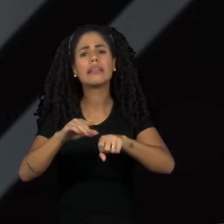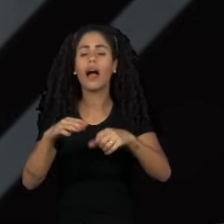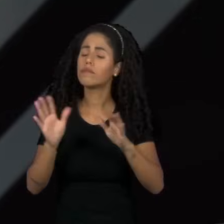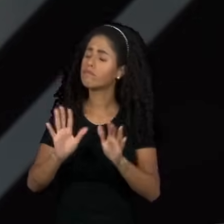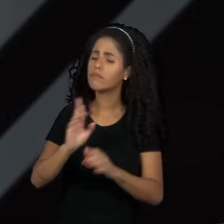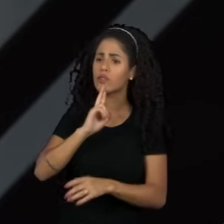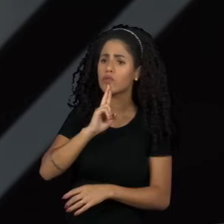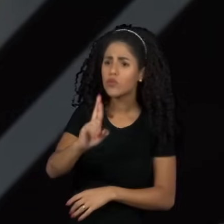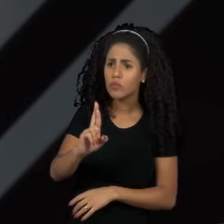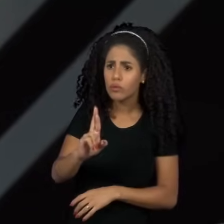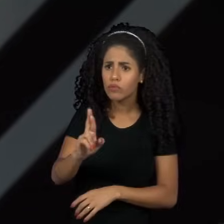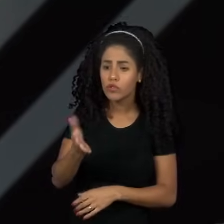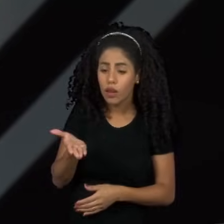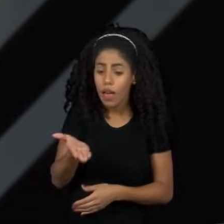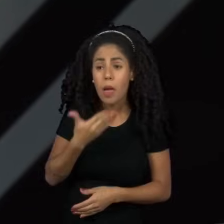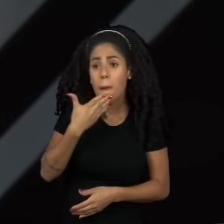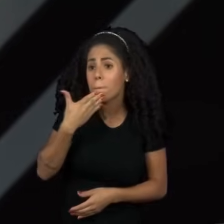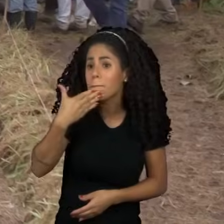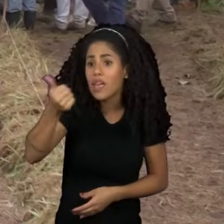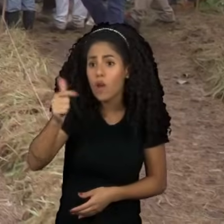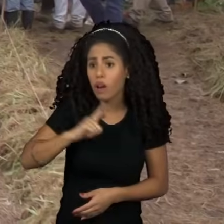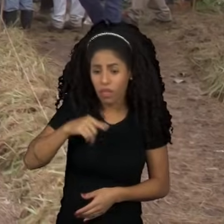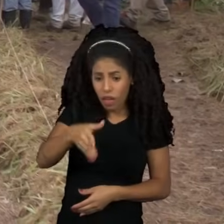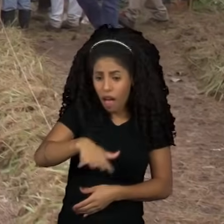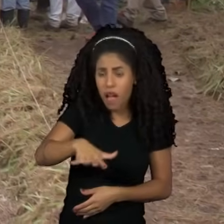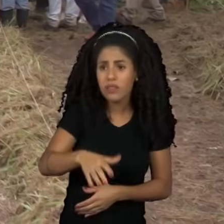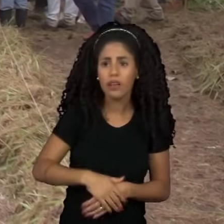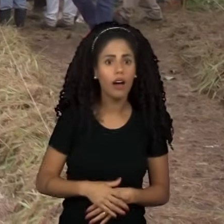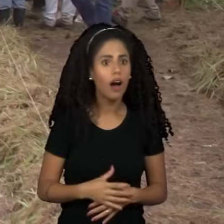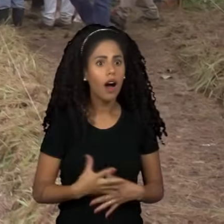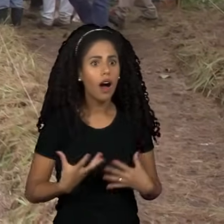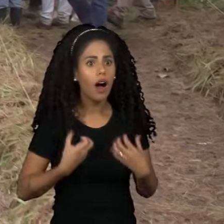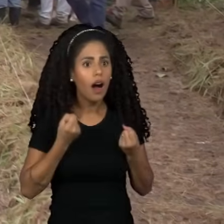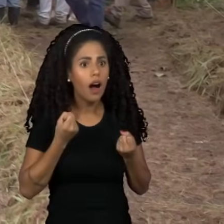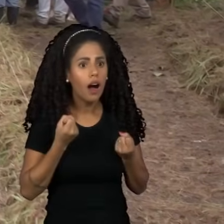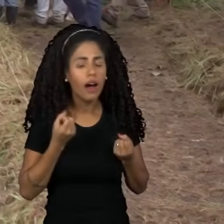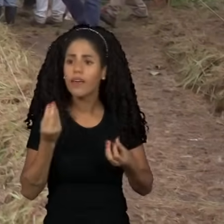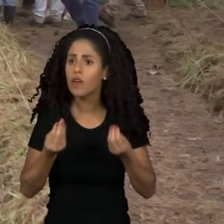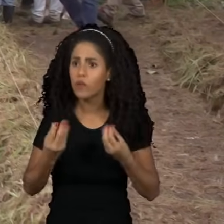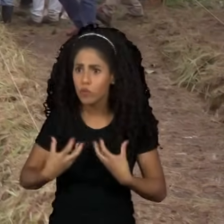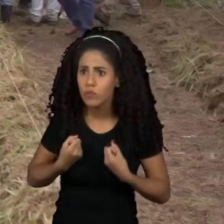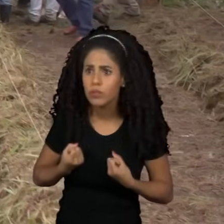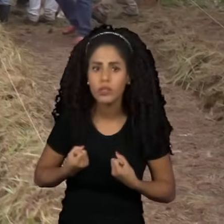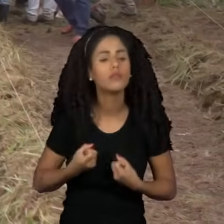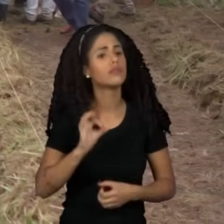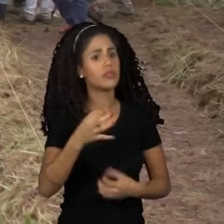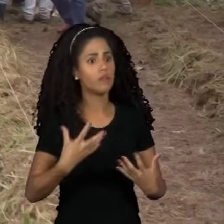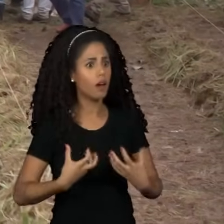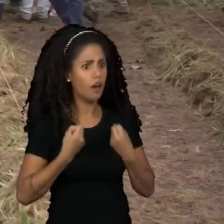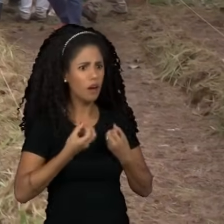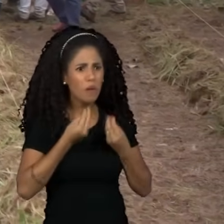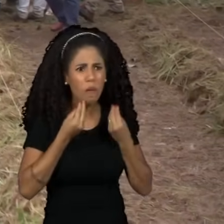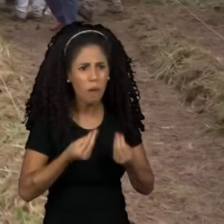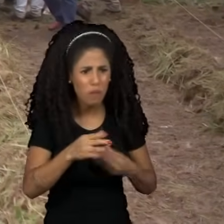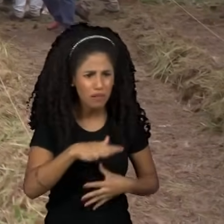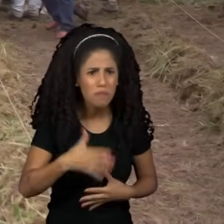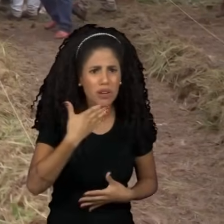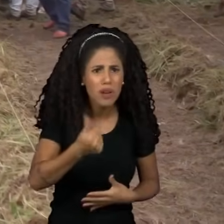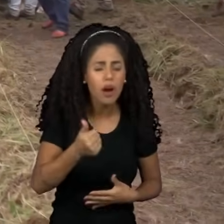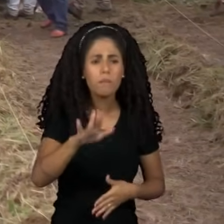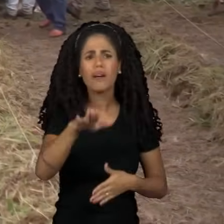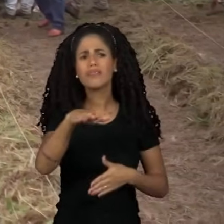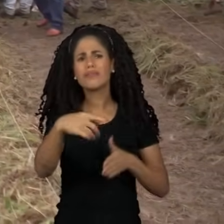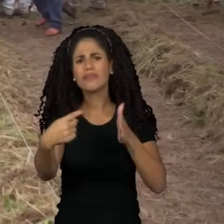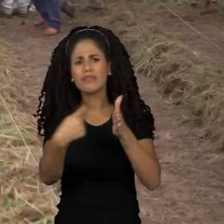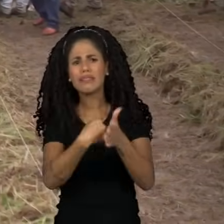ele, essa é a melhor terra que você tem. E ele ficou surpreso? Ele ficou surpreso. E perguntou, mas o